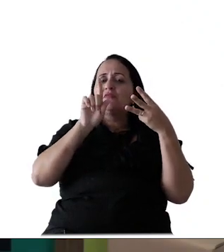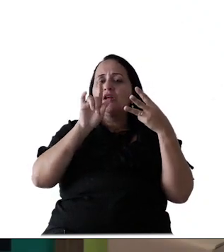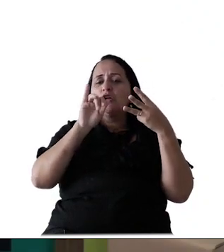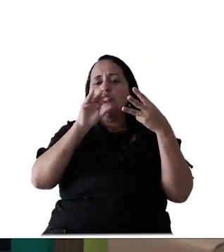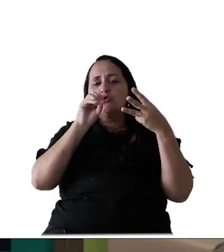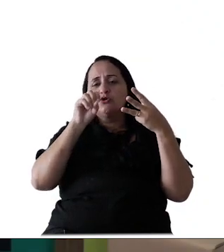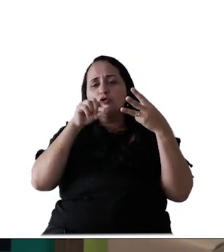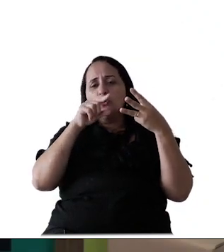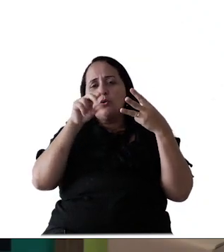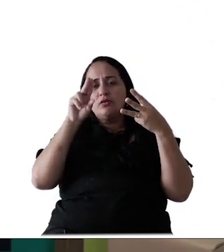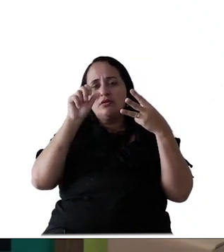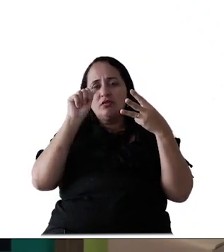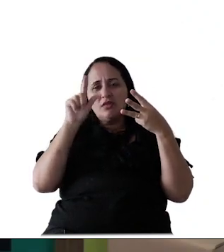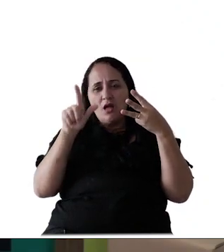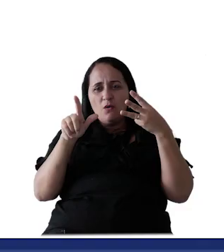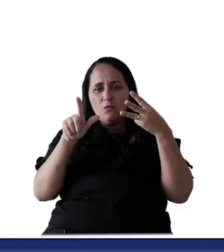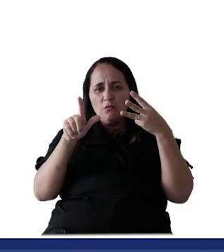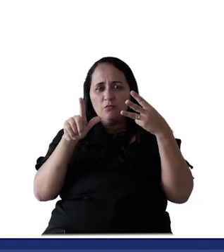desse tô.